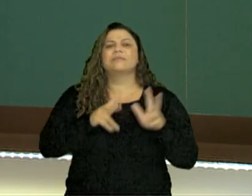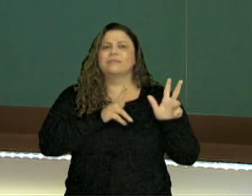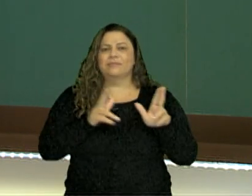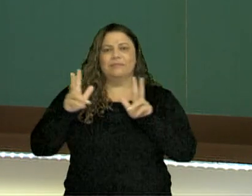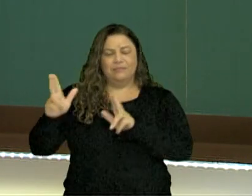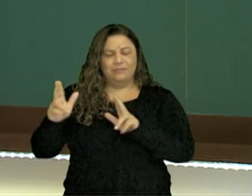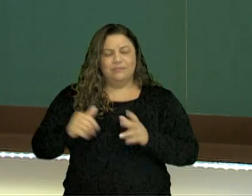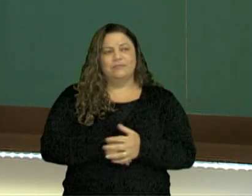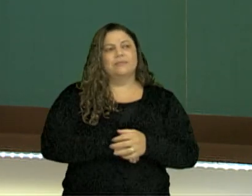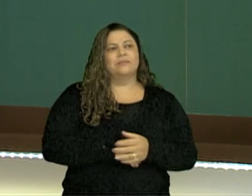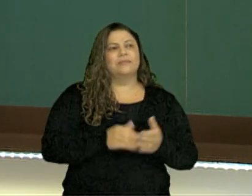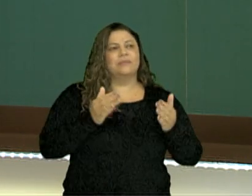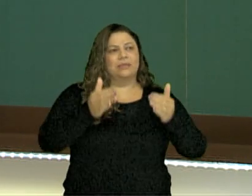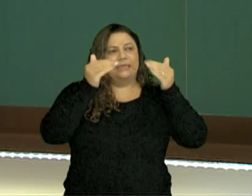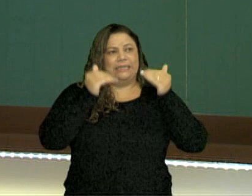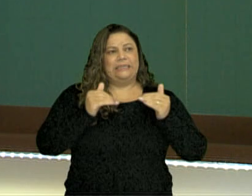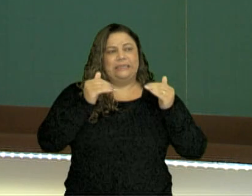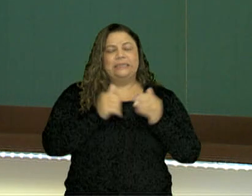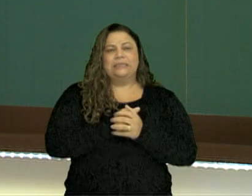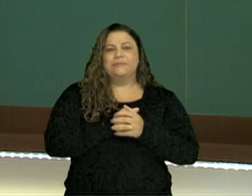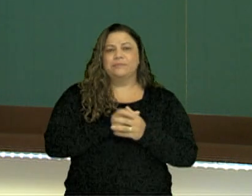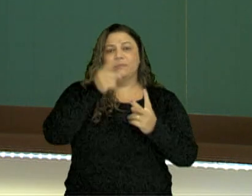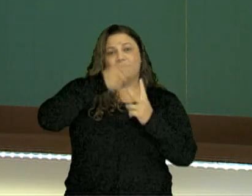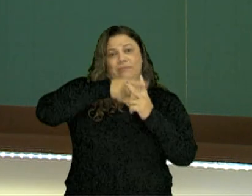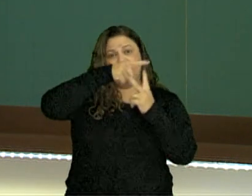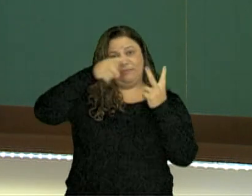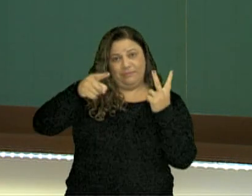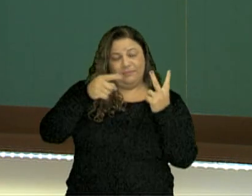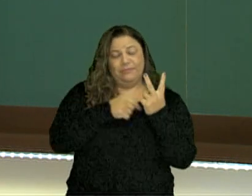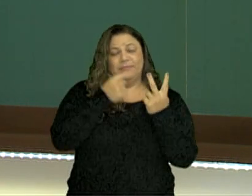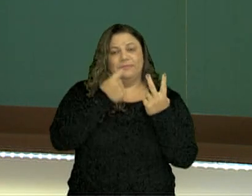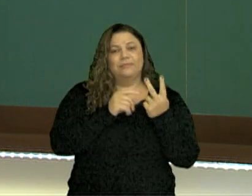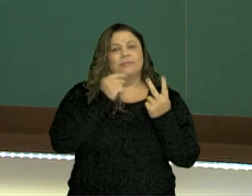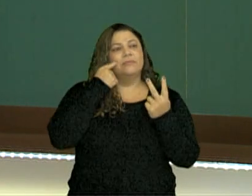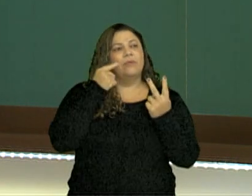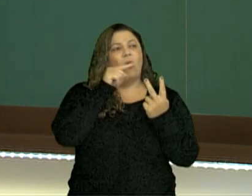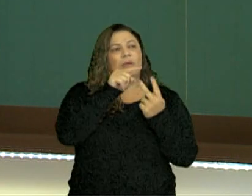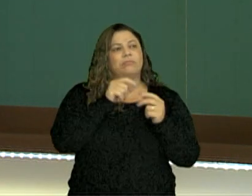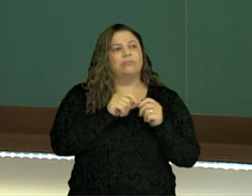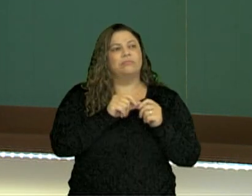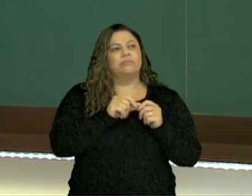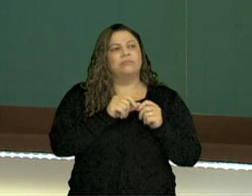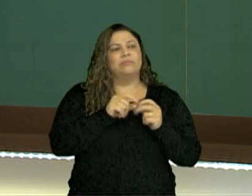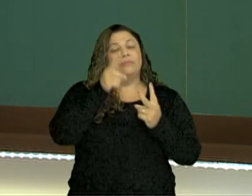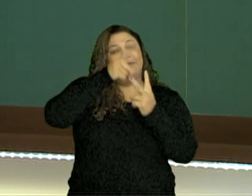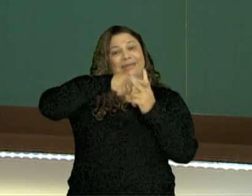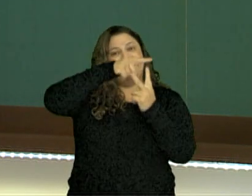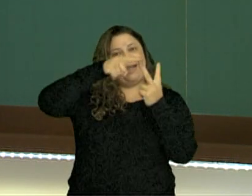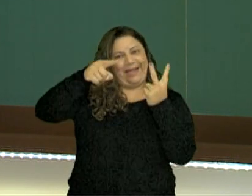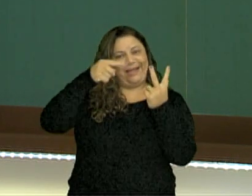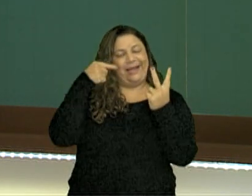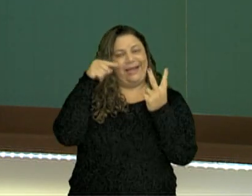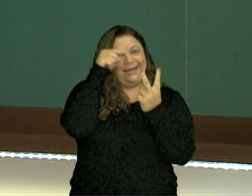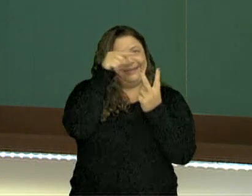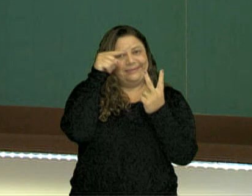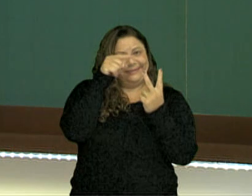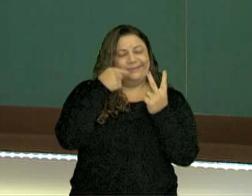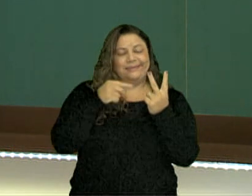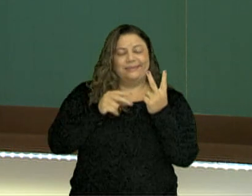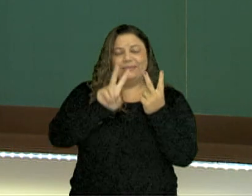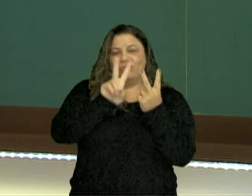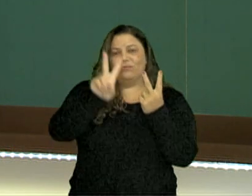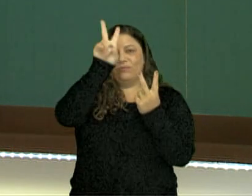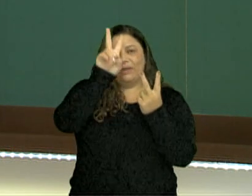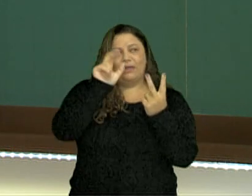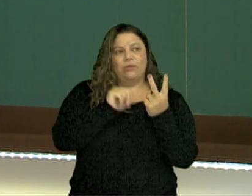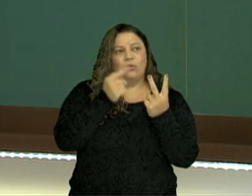os membros. Então, eu vou tirar raiz 12ª dos dois membros. Tiro a raiz aqui desse valor, vai ficar